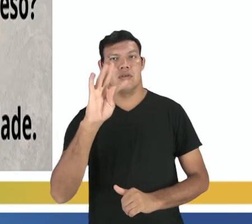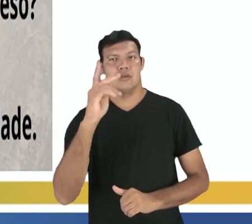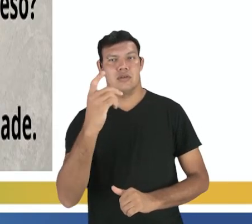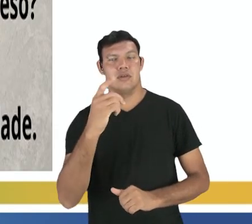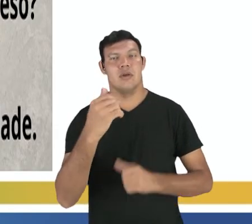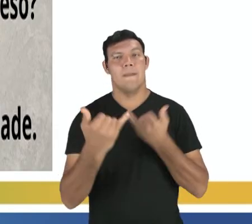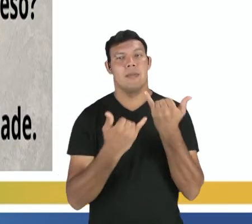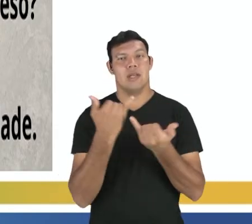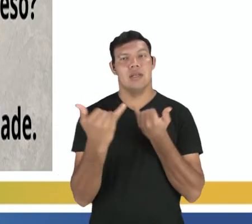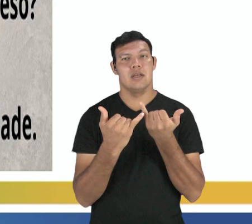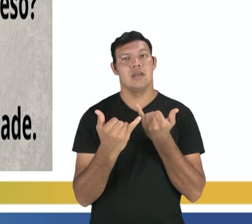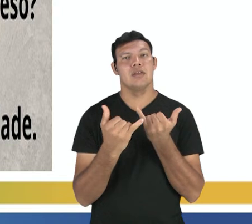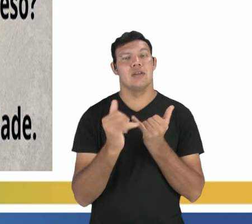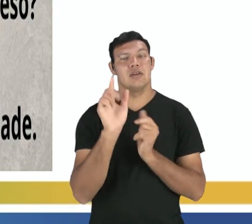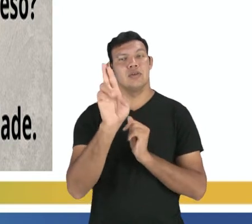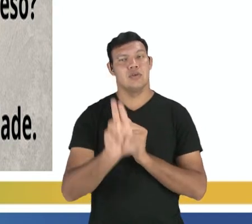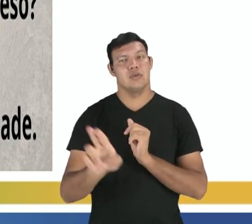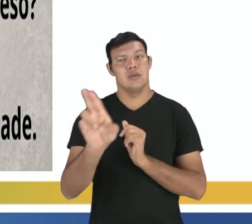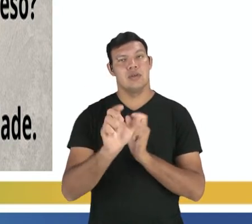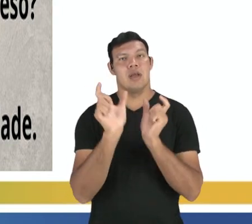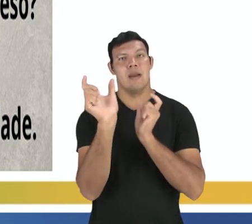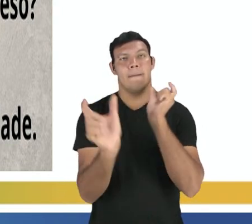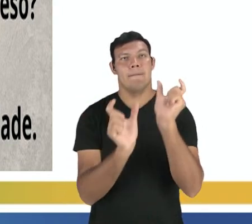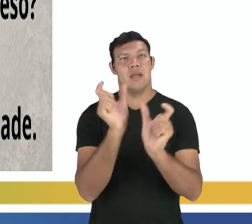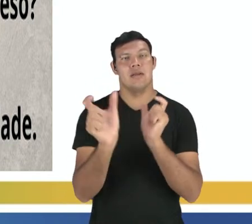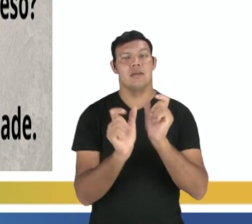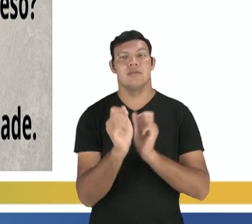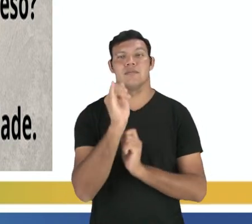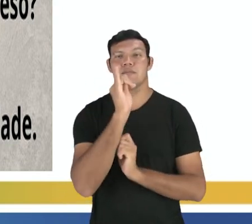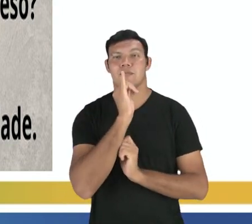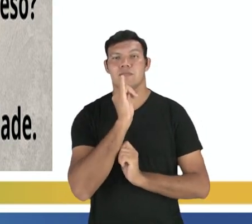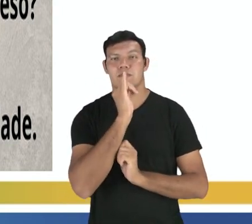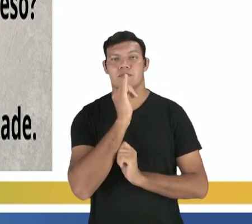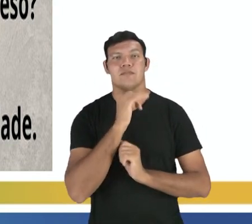palavras. Alguns exemplos em língua portuguesa.